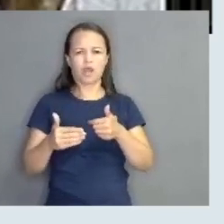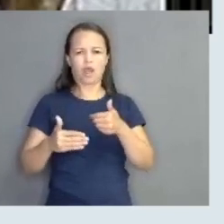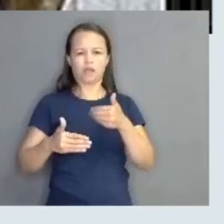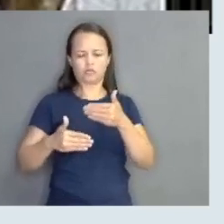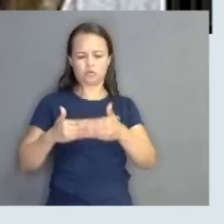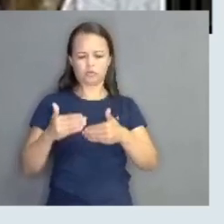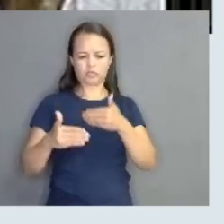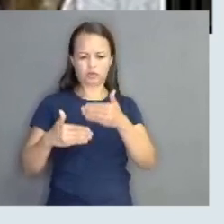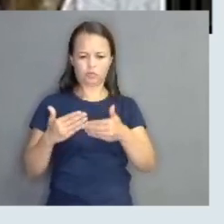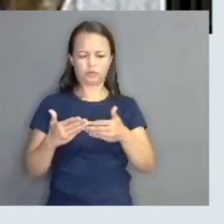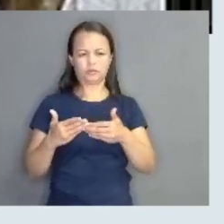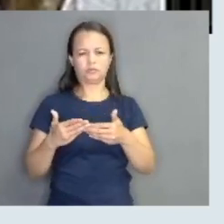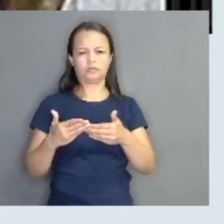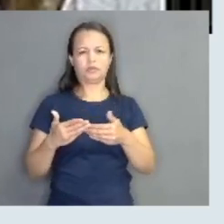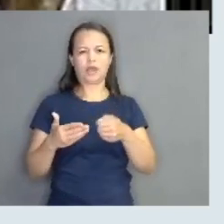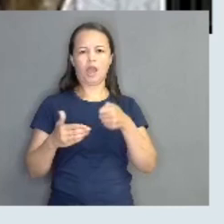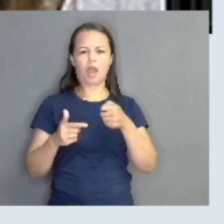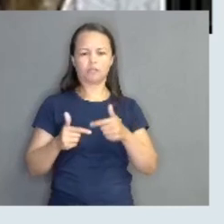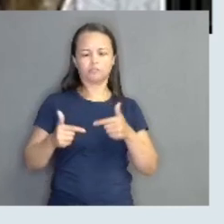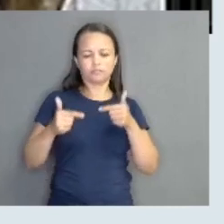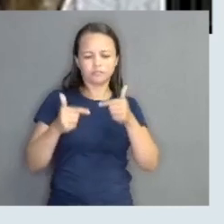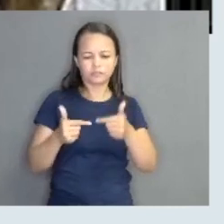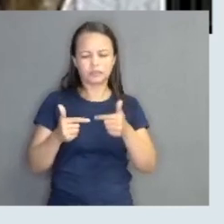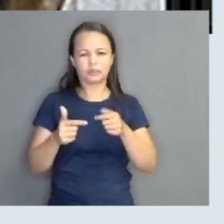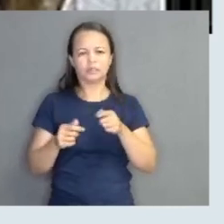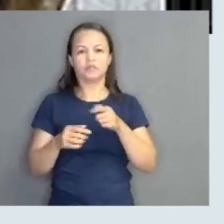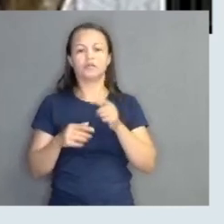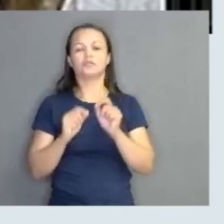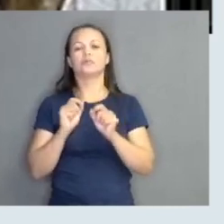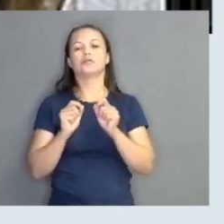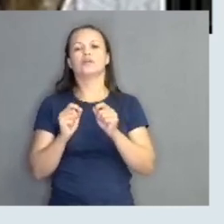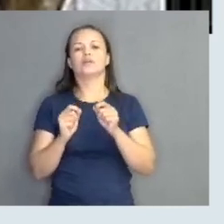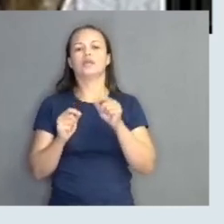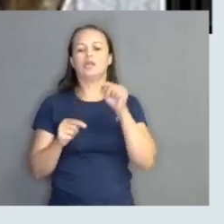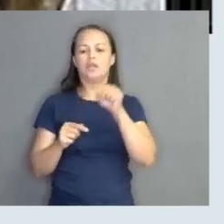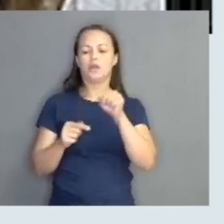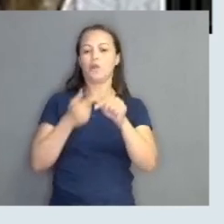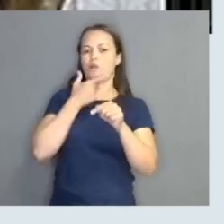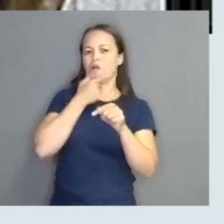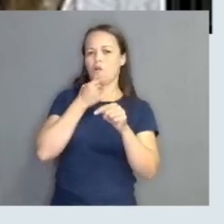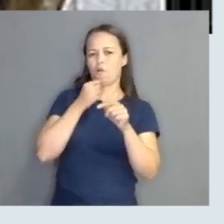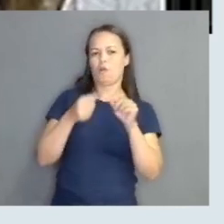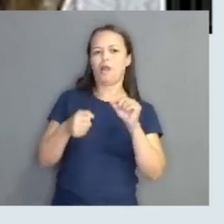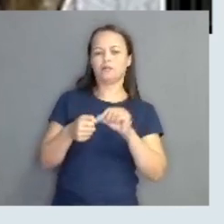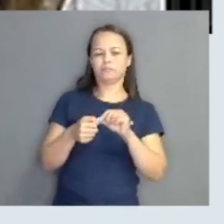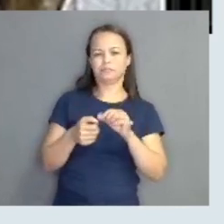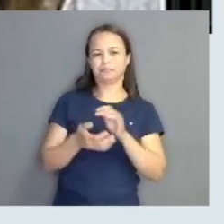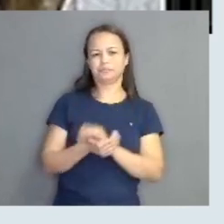consequências que vêm dessa ação é devido ao que ele fez, que o homem fez.